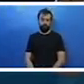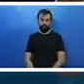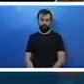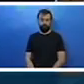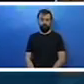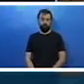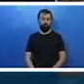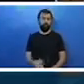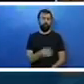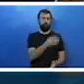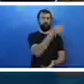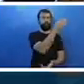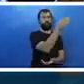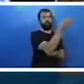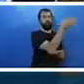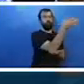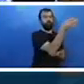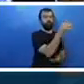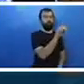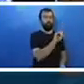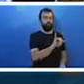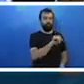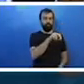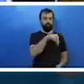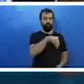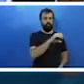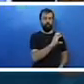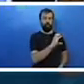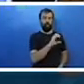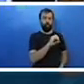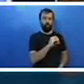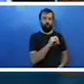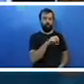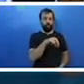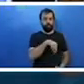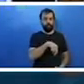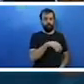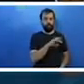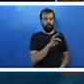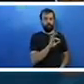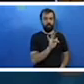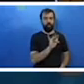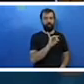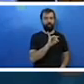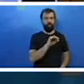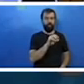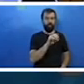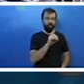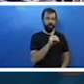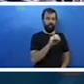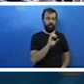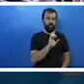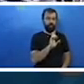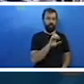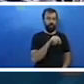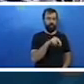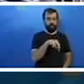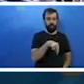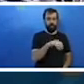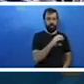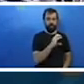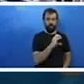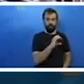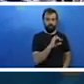Essa é a bandeira da Inconfidência e hoje essa é a bandeira de Minas Gerais. Mudou a cor do triângulo.